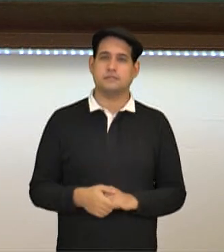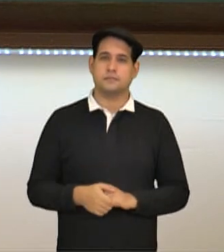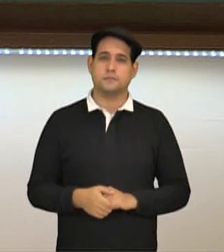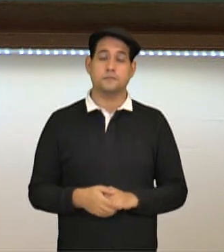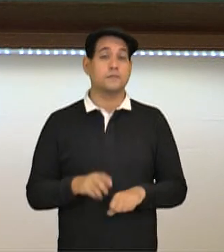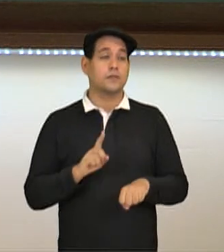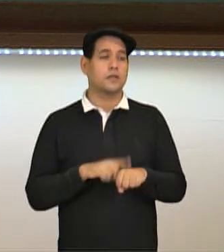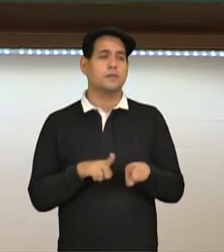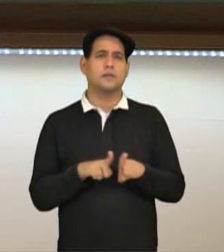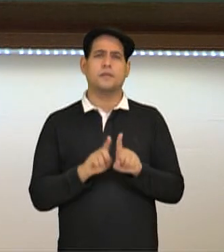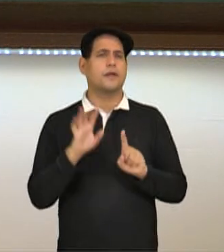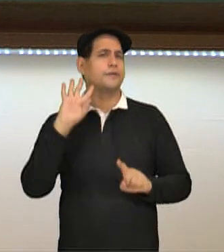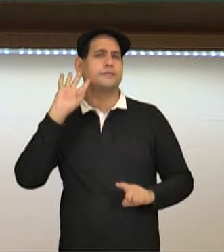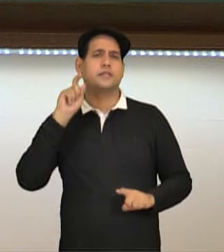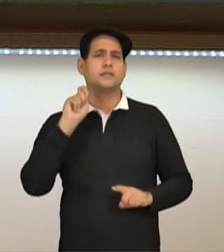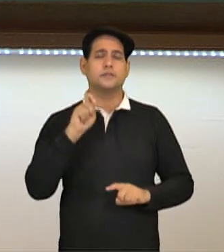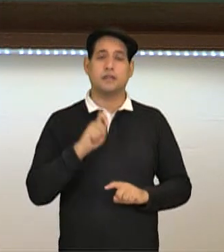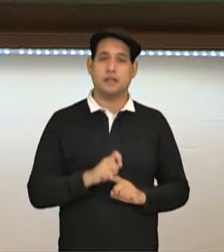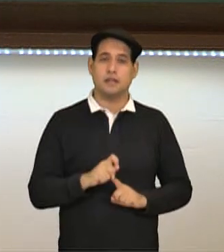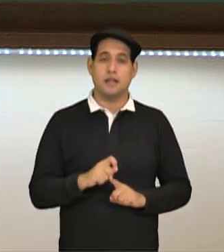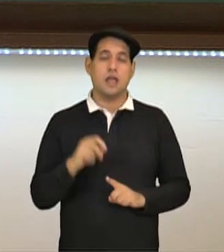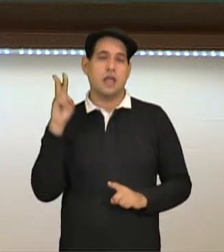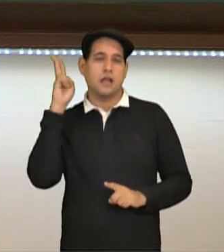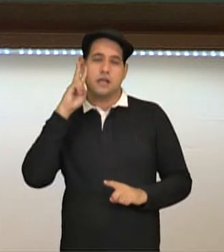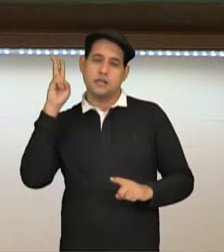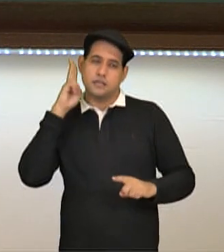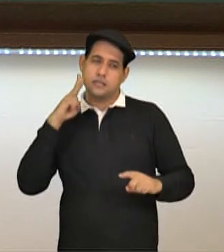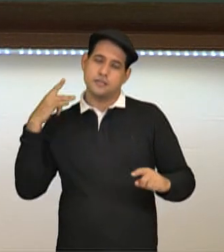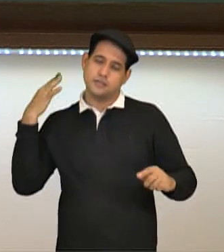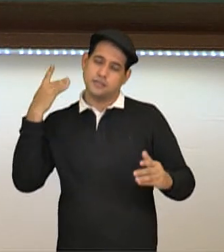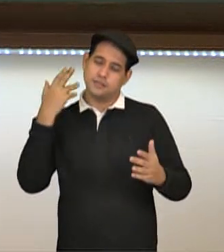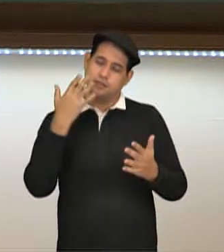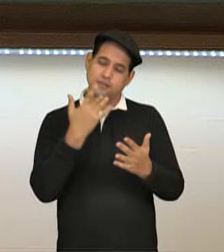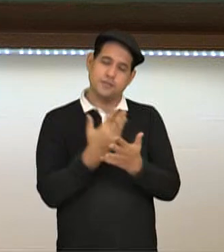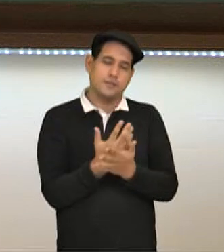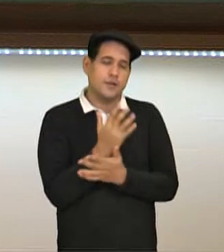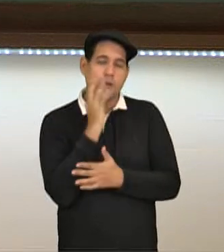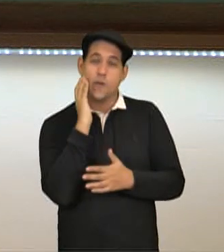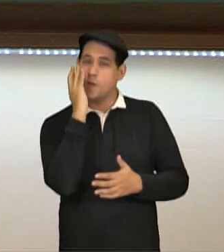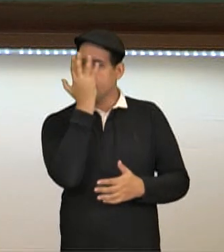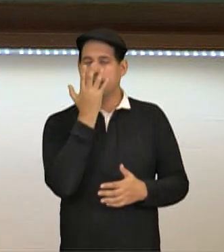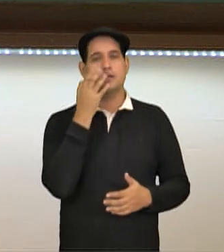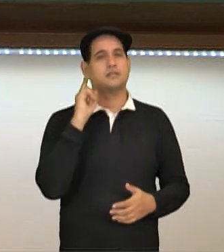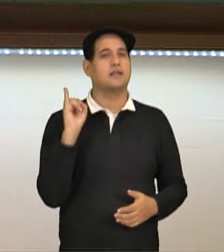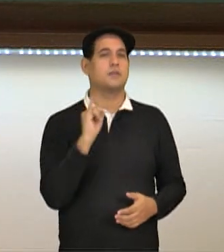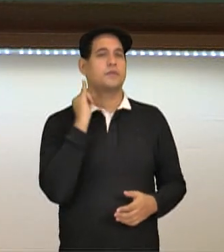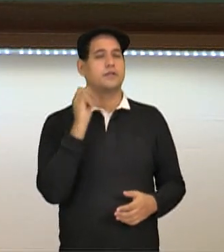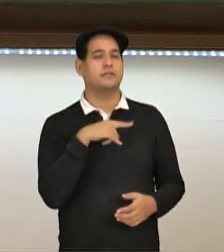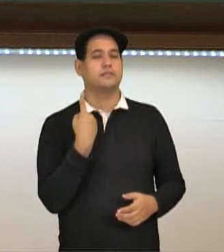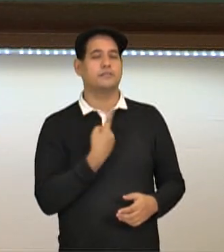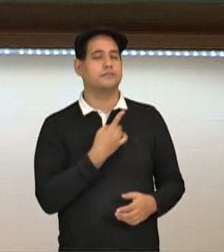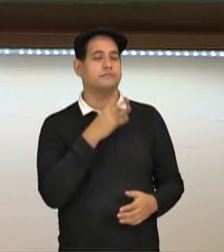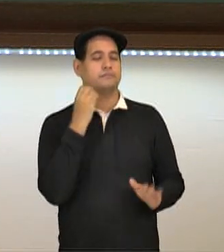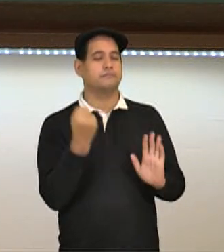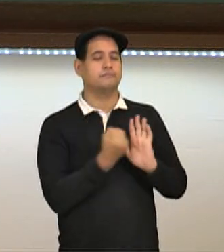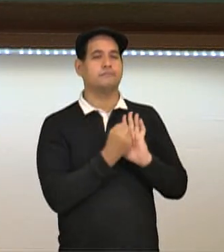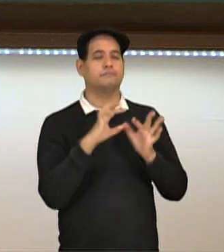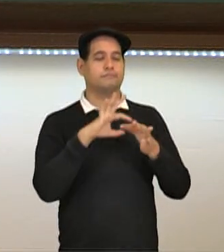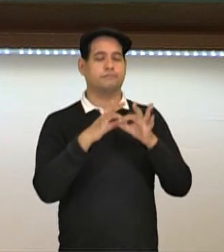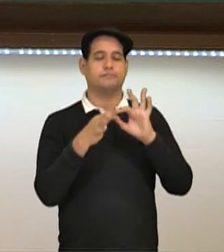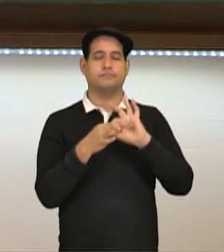O tempo também ele pode ser um tempo histórico, né? Dentro de um romance é importante a gente conhecer o